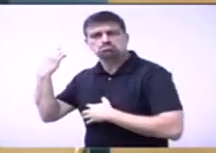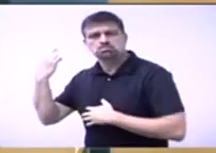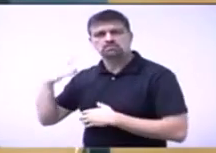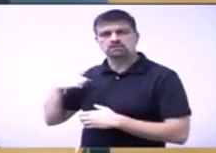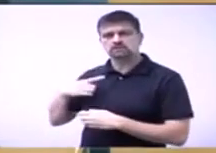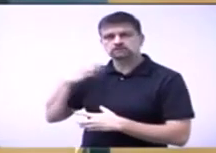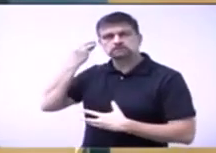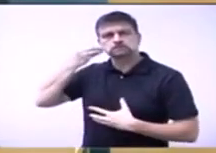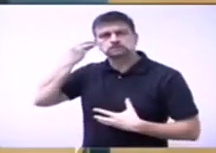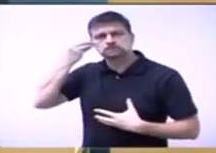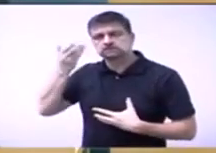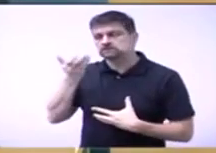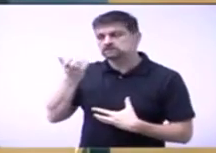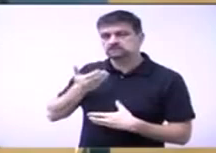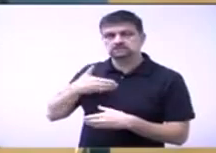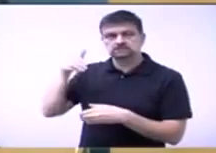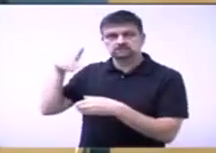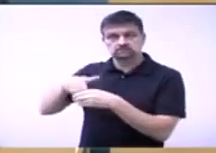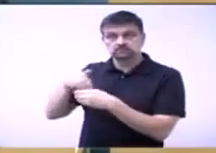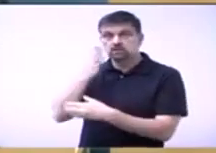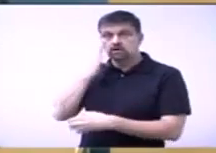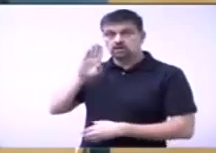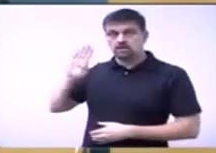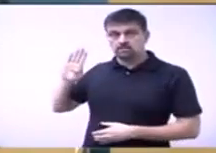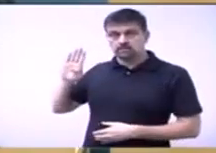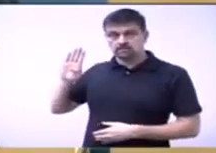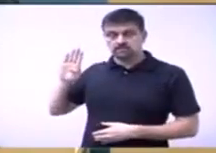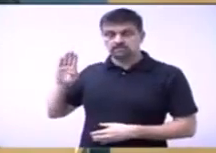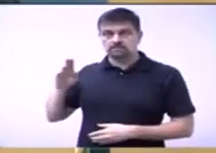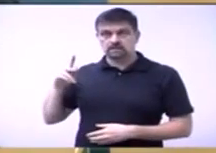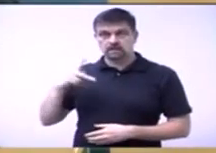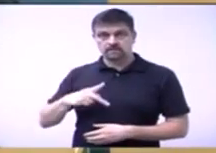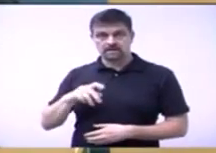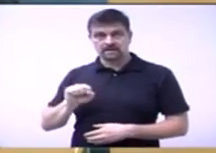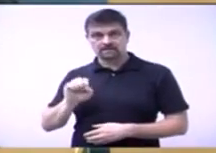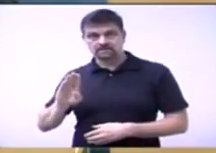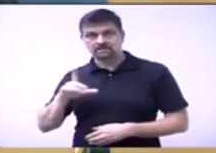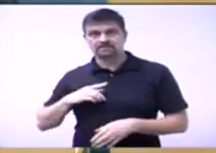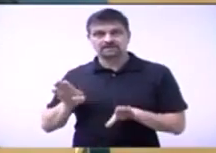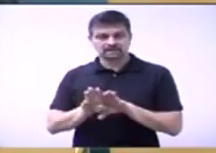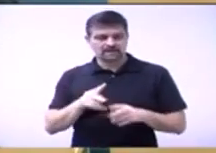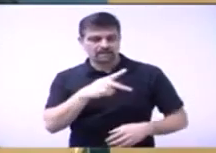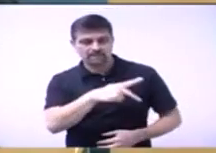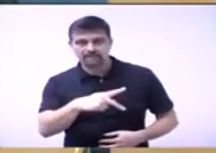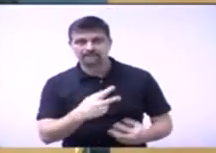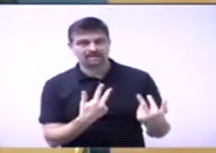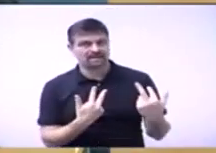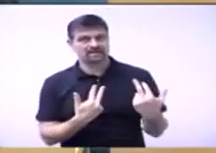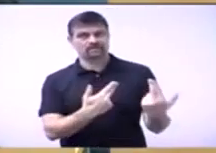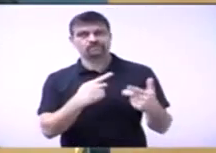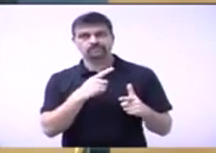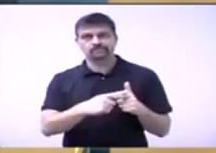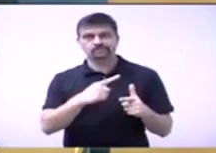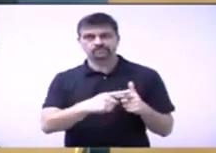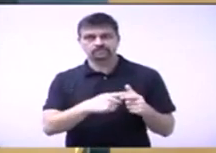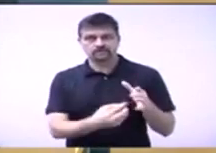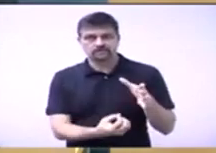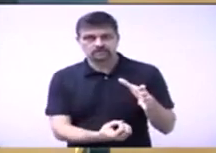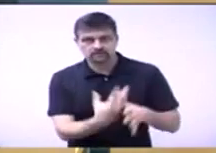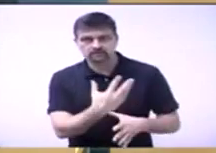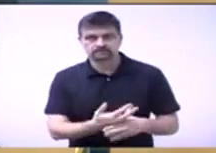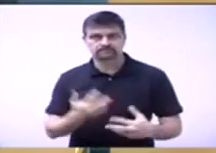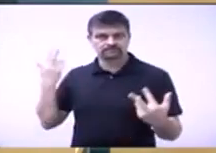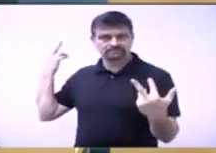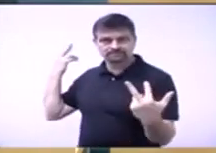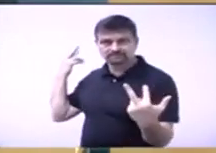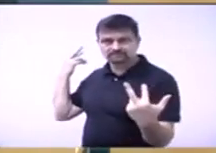tentamos fazer vereador pelo PSB, mas o mesmo problema que aconteceu no PP hoje é o problema que